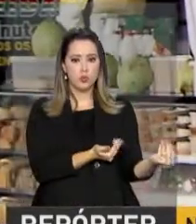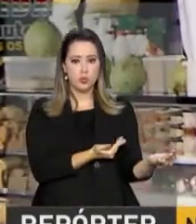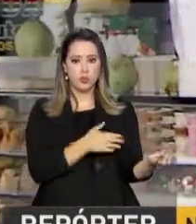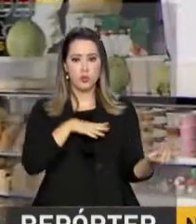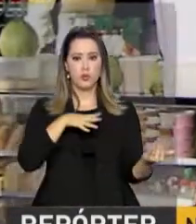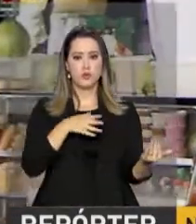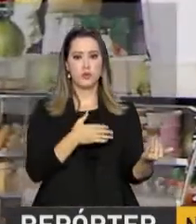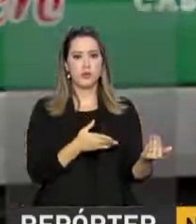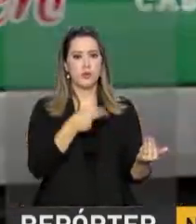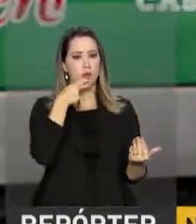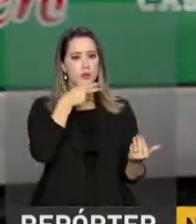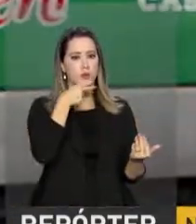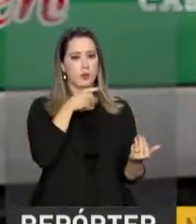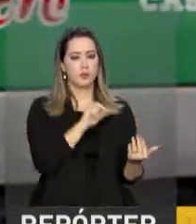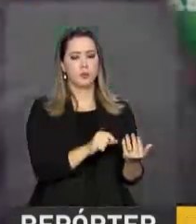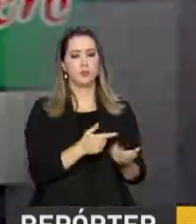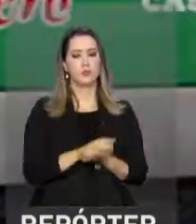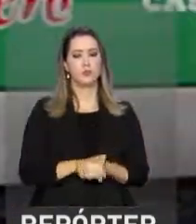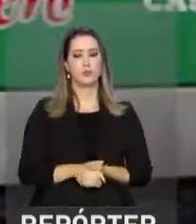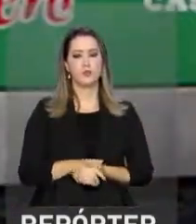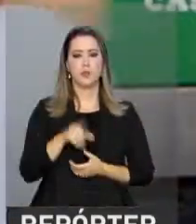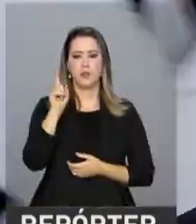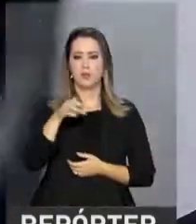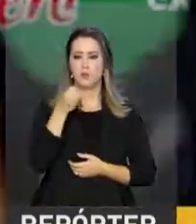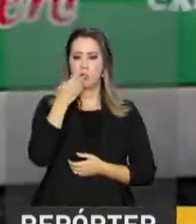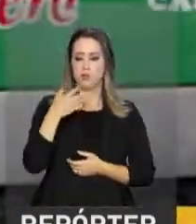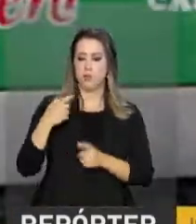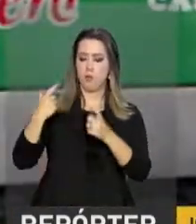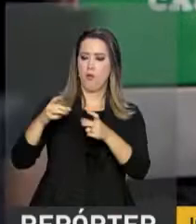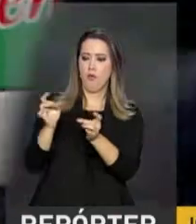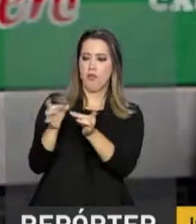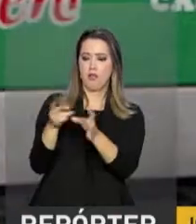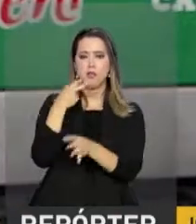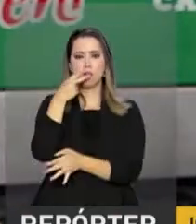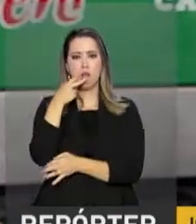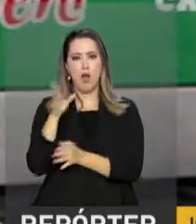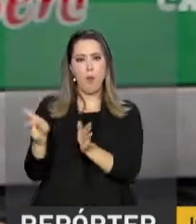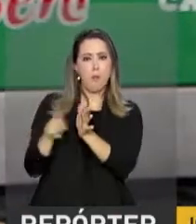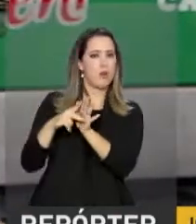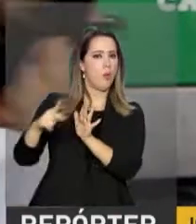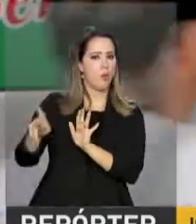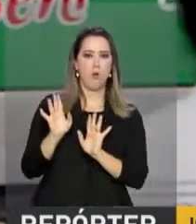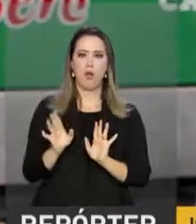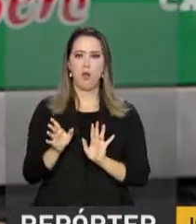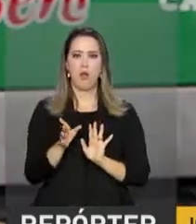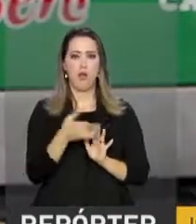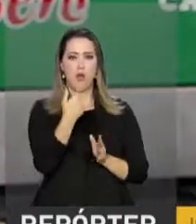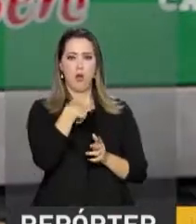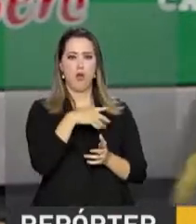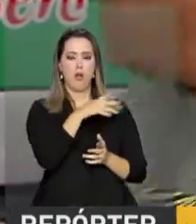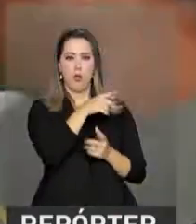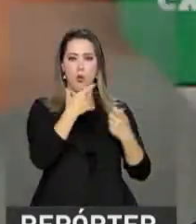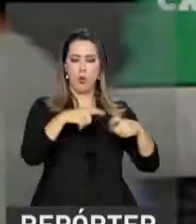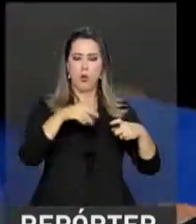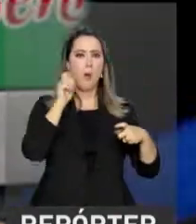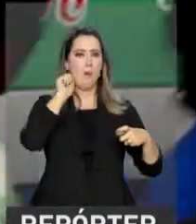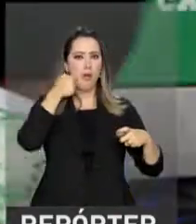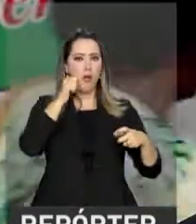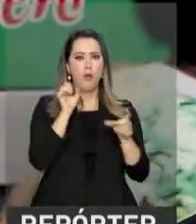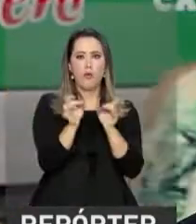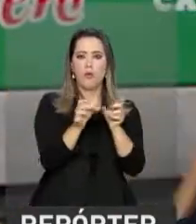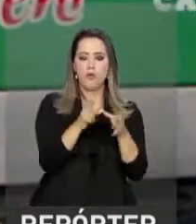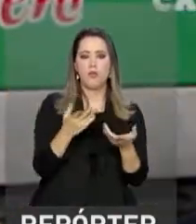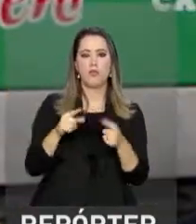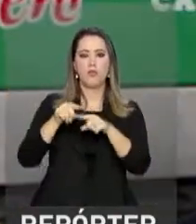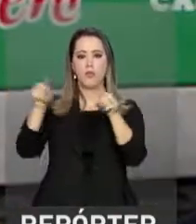a fumar é interessante que vem do cigarro no lugar de cigarro e um do outro lado dos a padaria vende pão né o